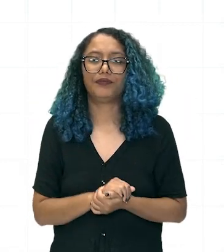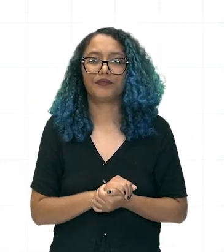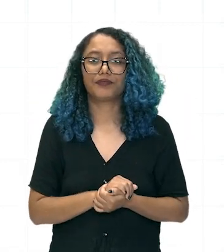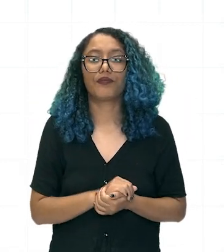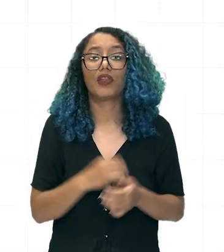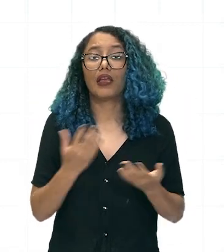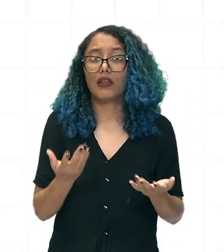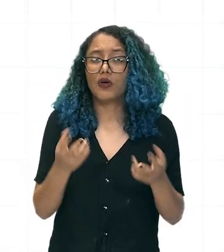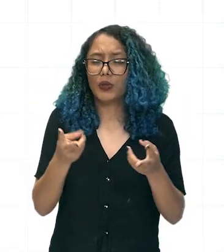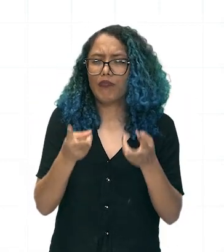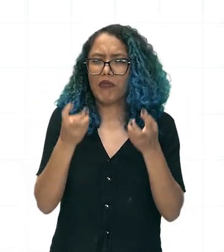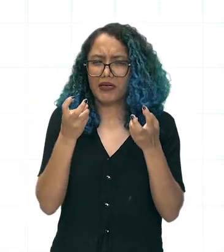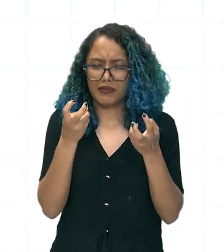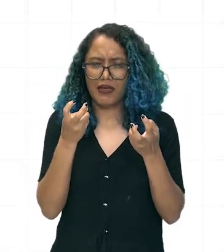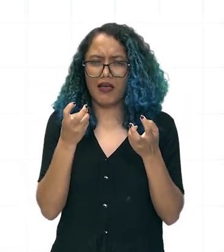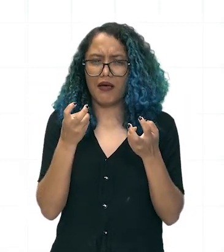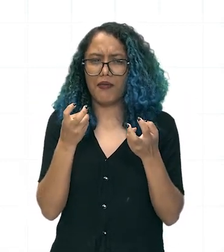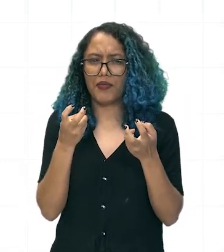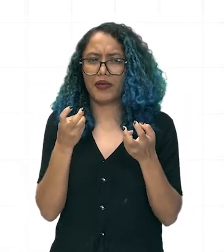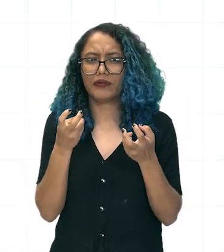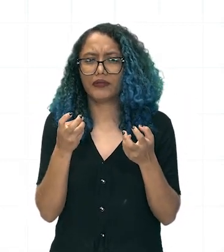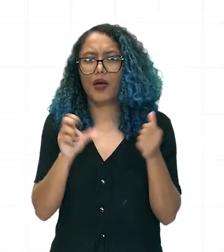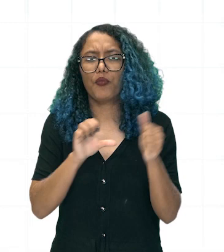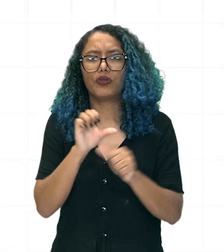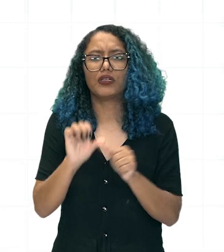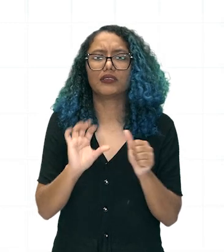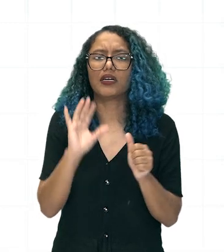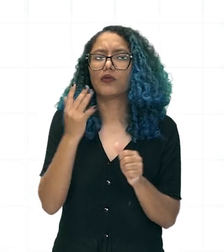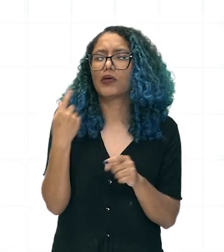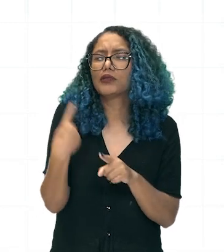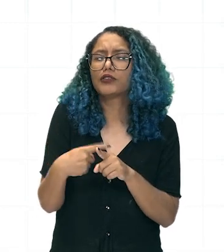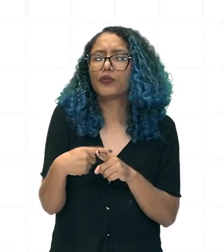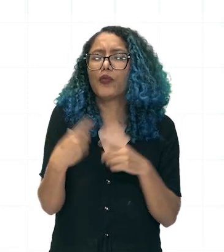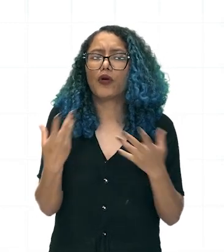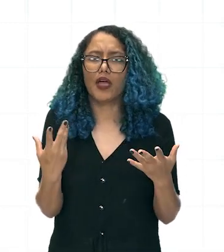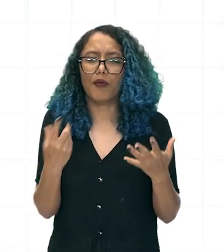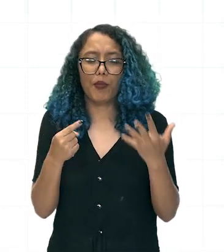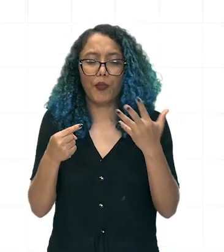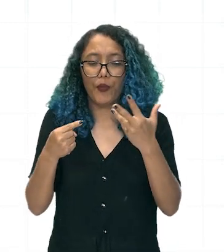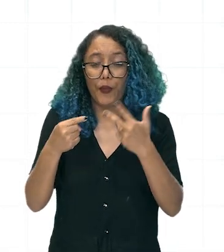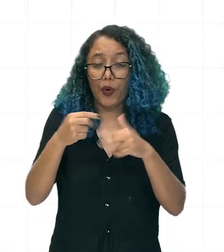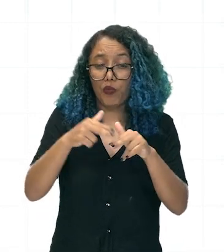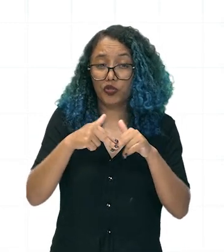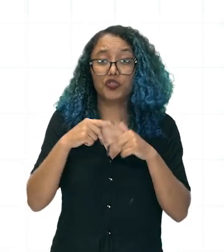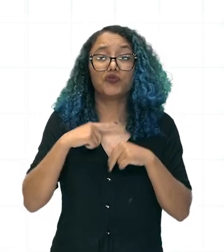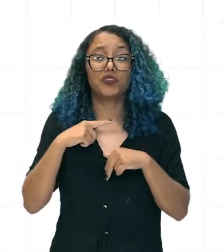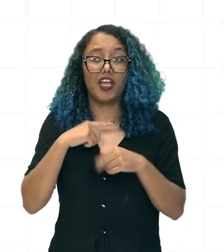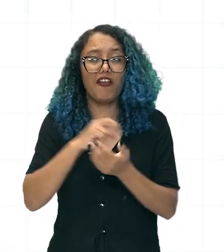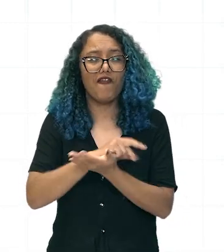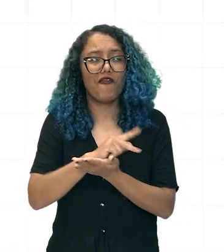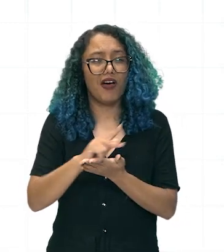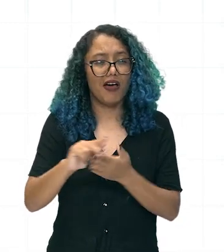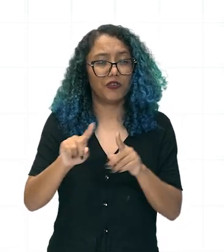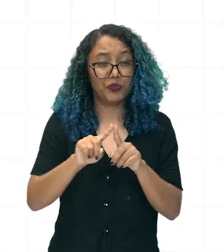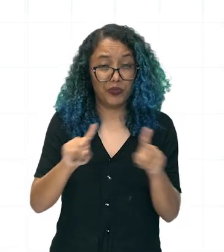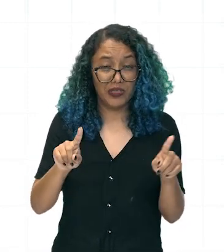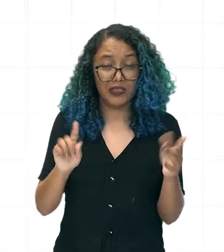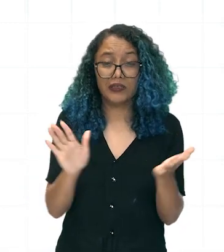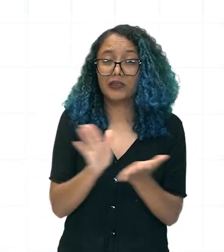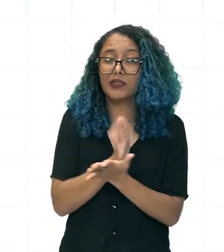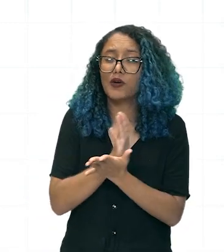essas mudanças climáticas, elas podem acontecer por inúmeros motivos, mas existem alguns motivos